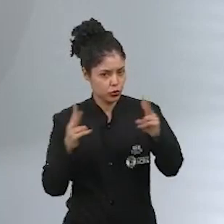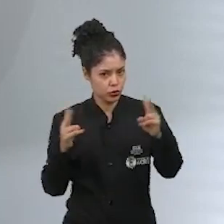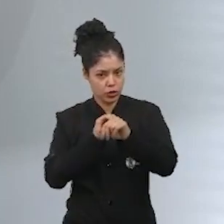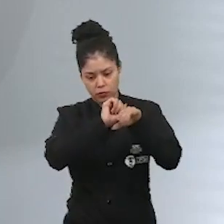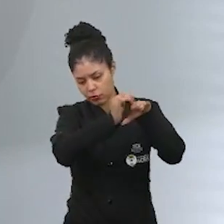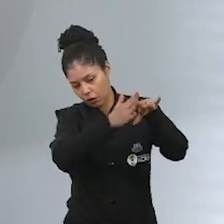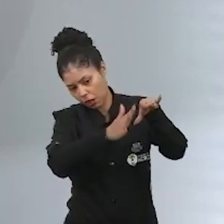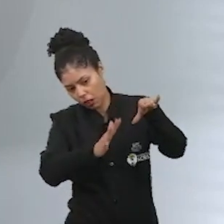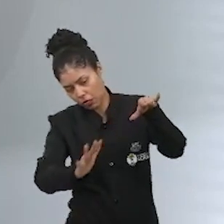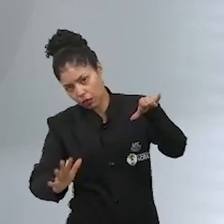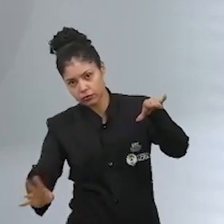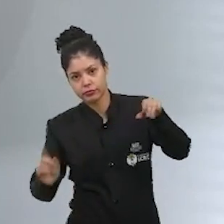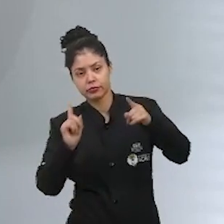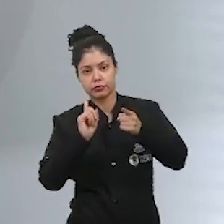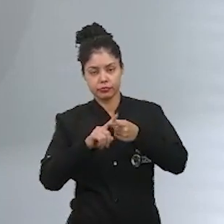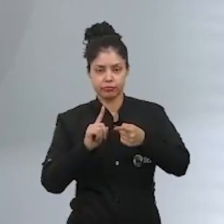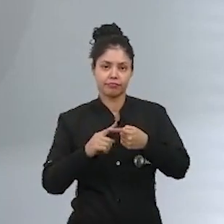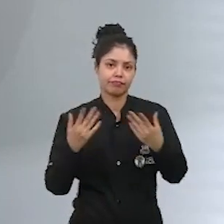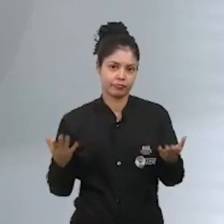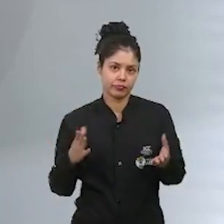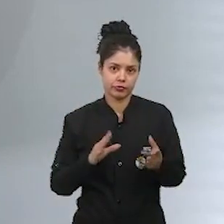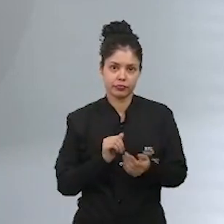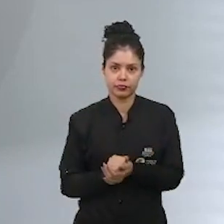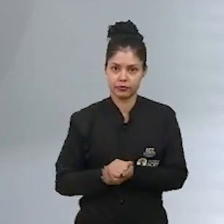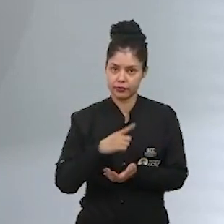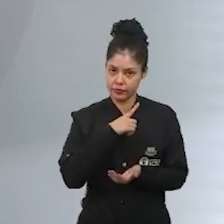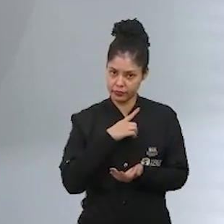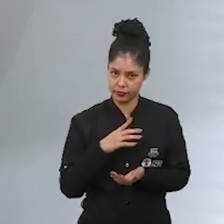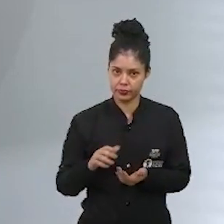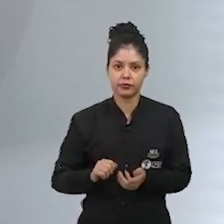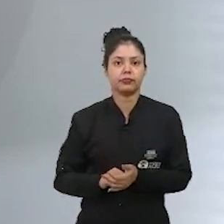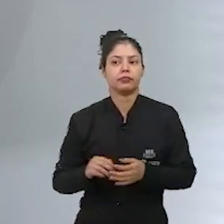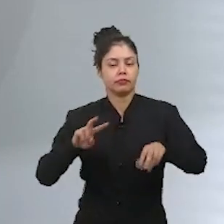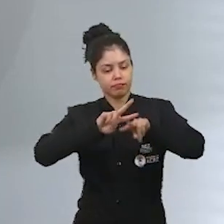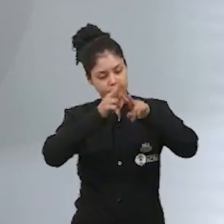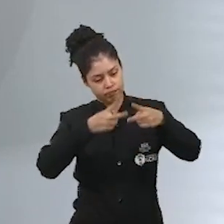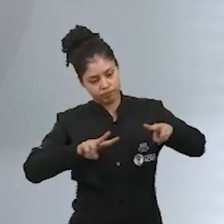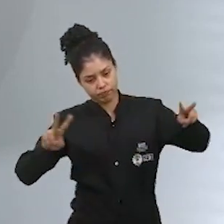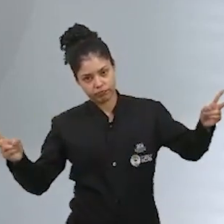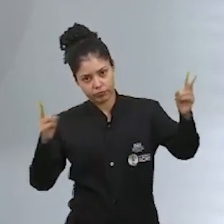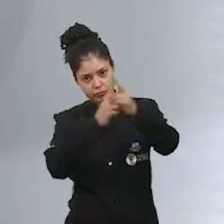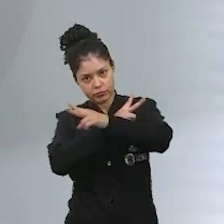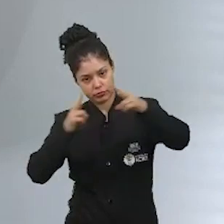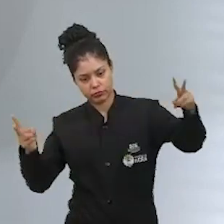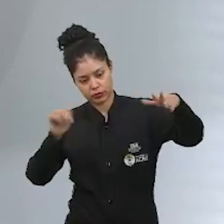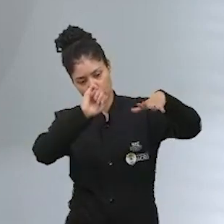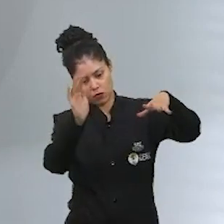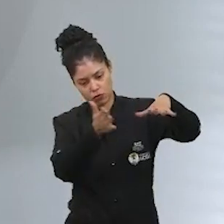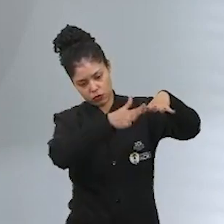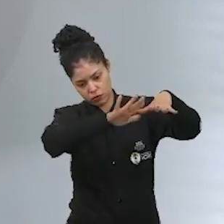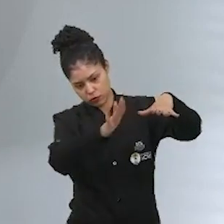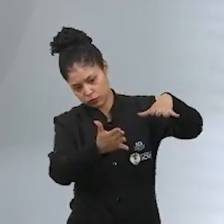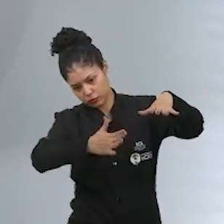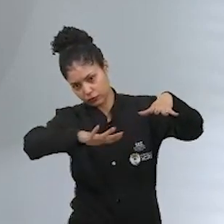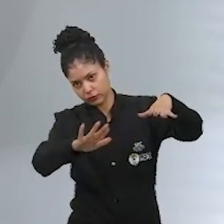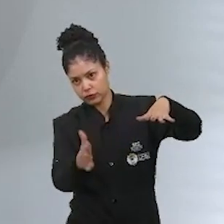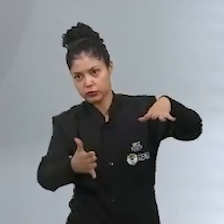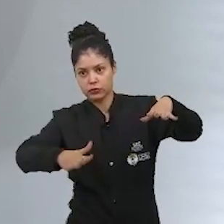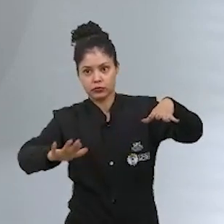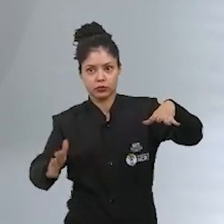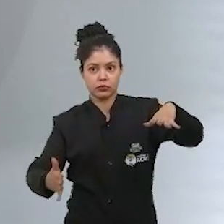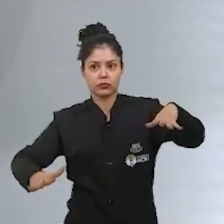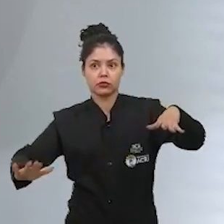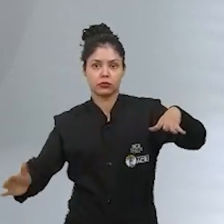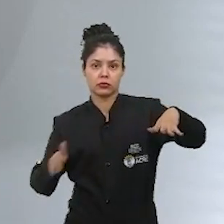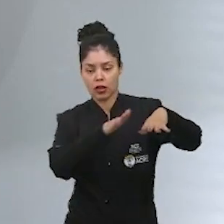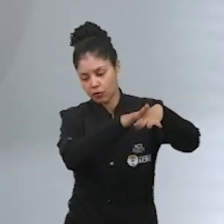erosivo causado pelo vento, porque o vento vai levando, né, com o tempo, toda essa constância, vai fazendo com que essas partículas desse planalto,